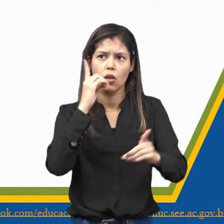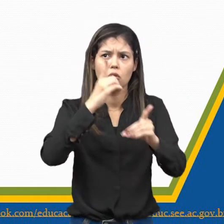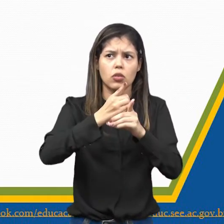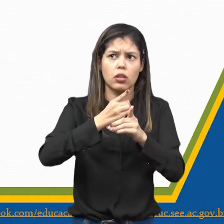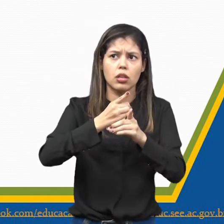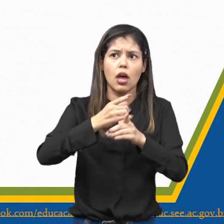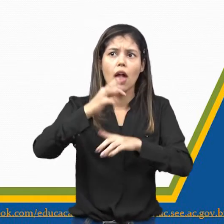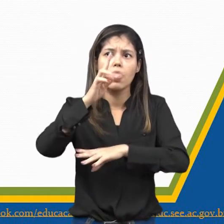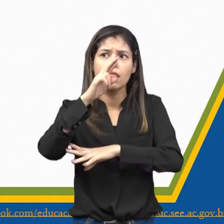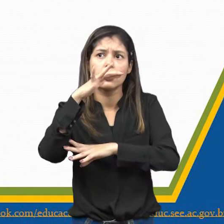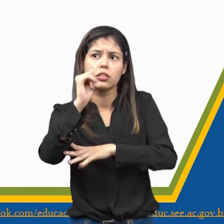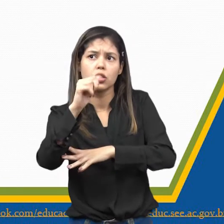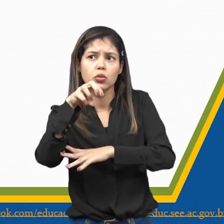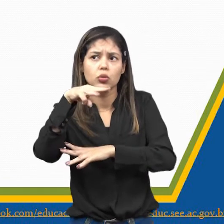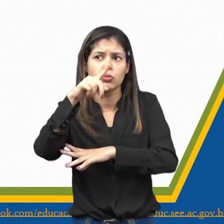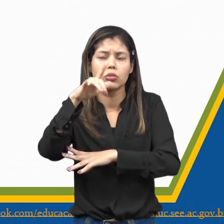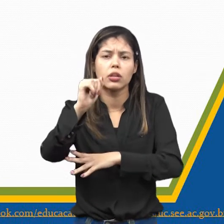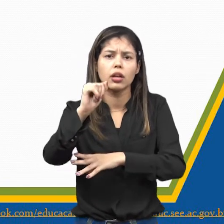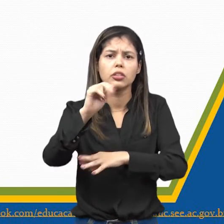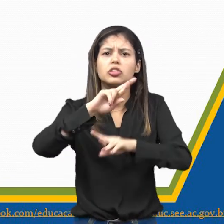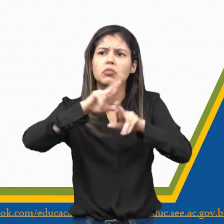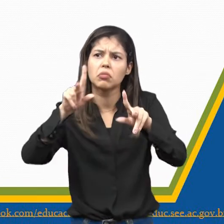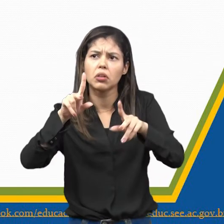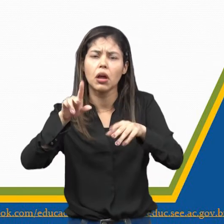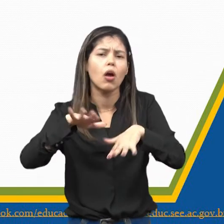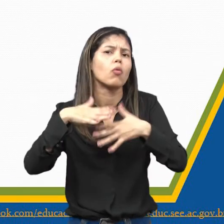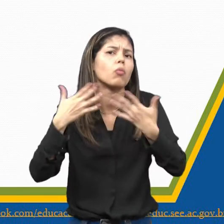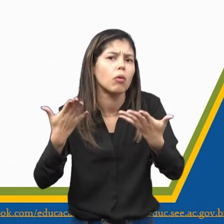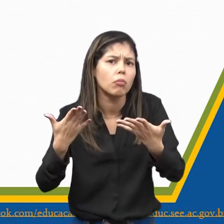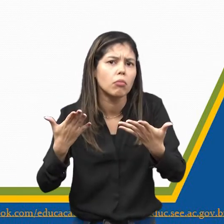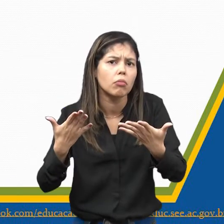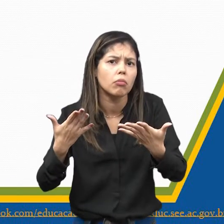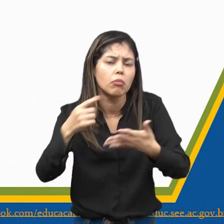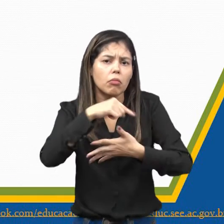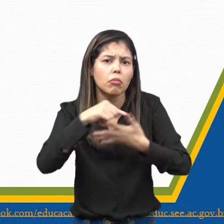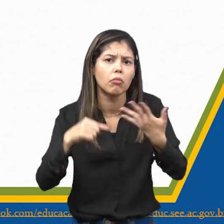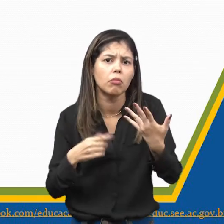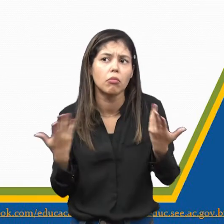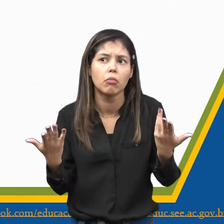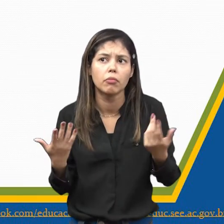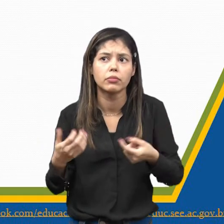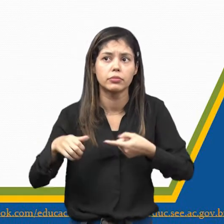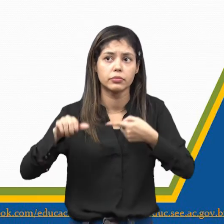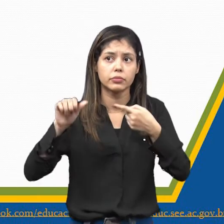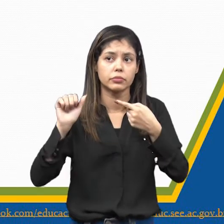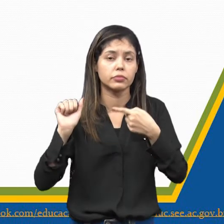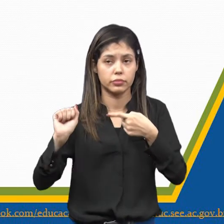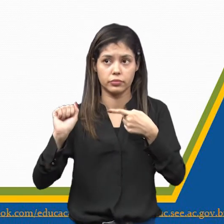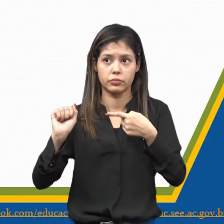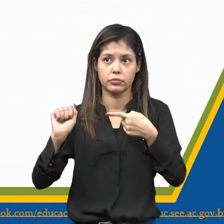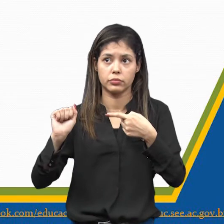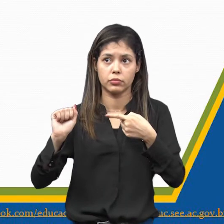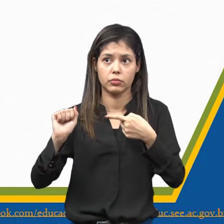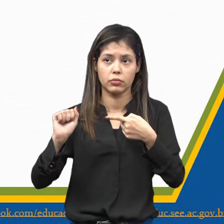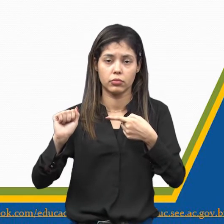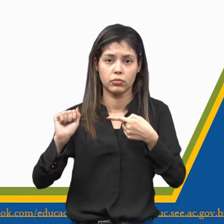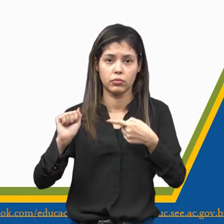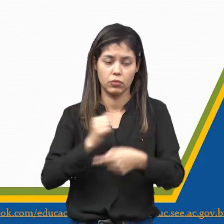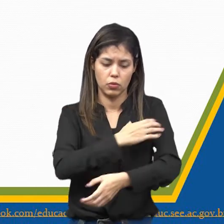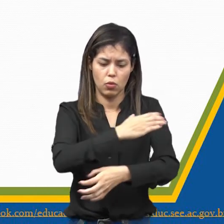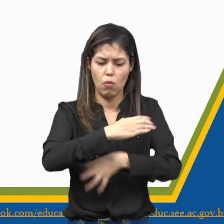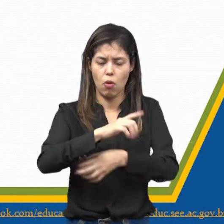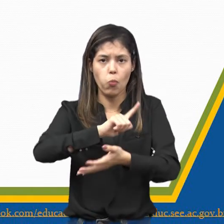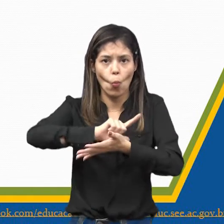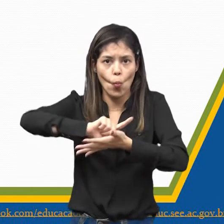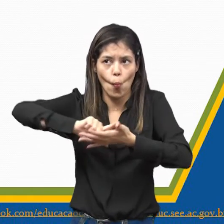encontramos tecidos musculares diferentes. Respectivamente, quais são eles? Alternativa A, dos